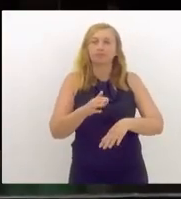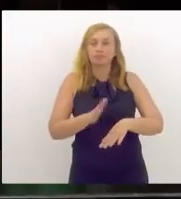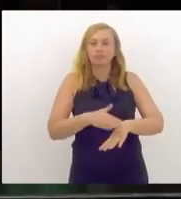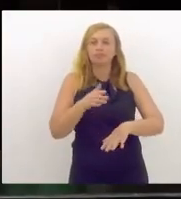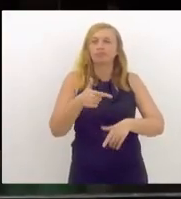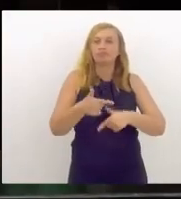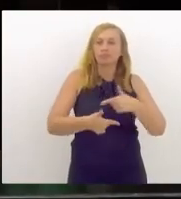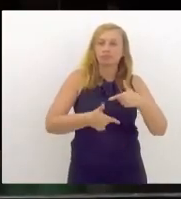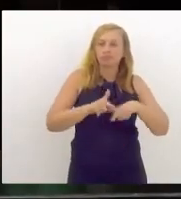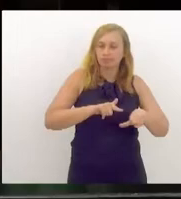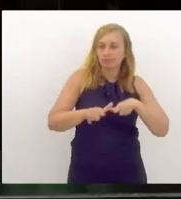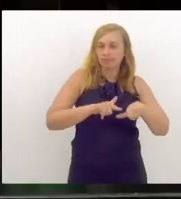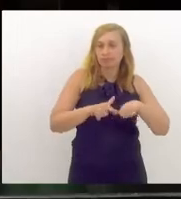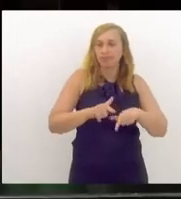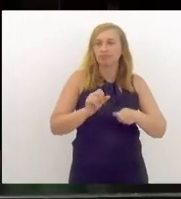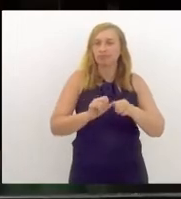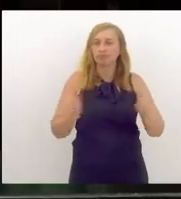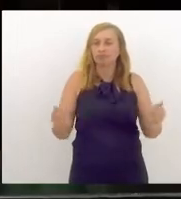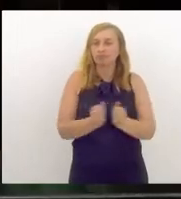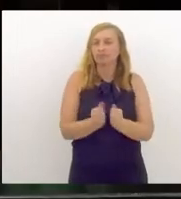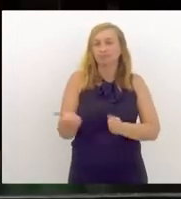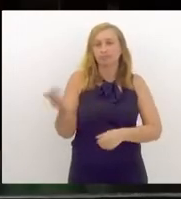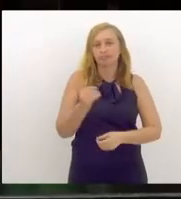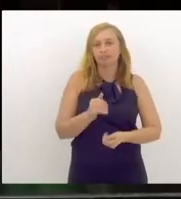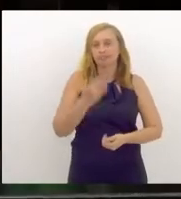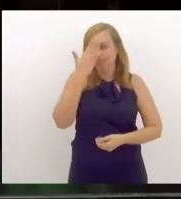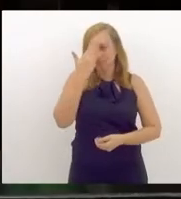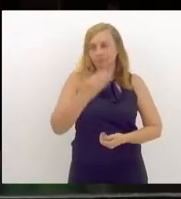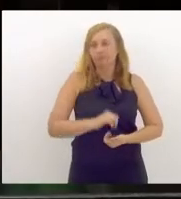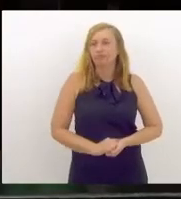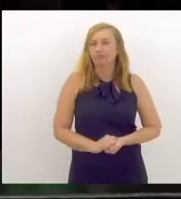trabalho ainda para fazer e vamos junta obrigada